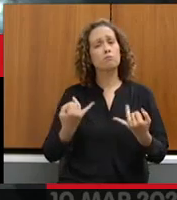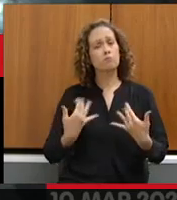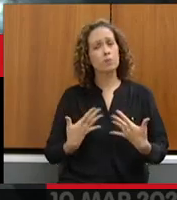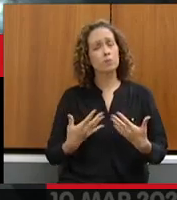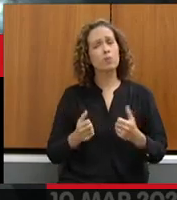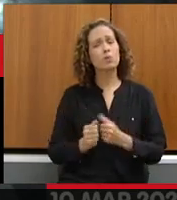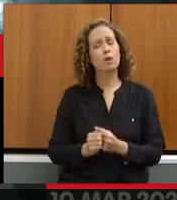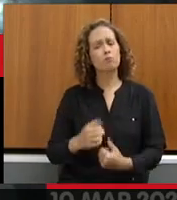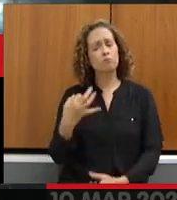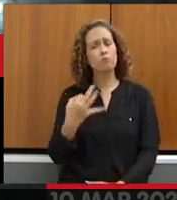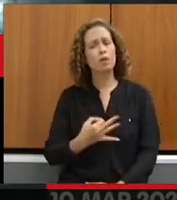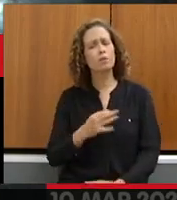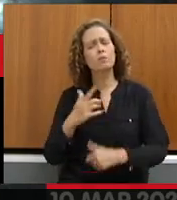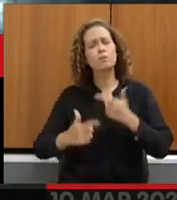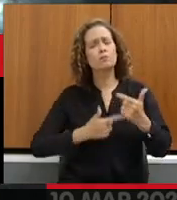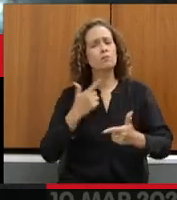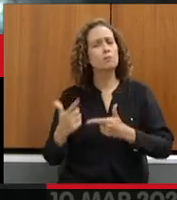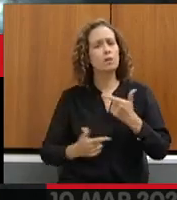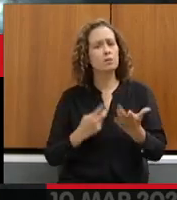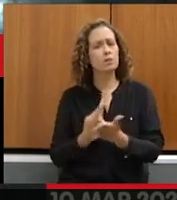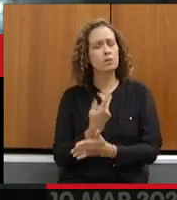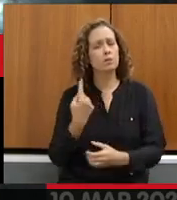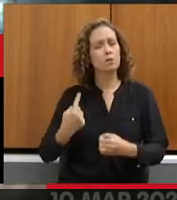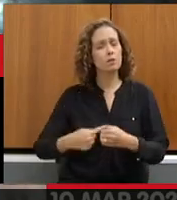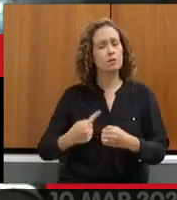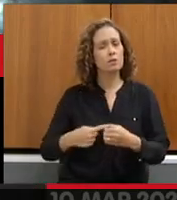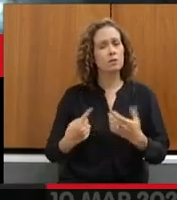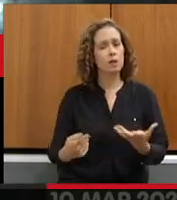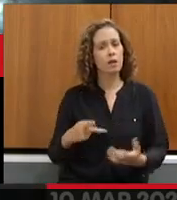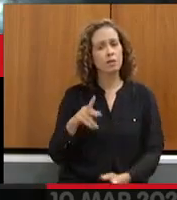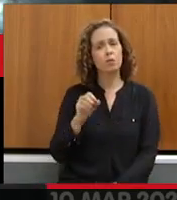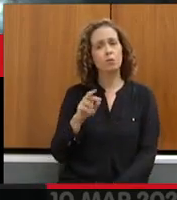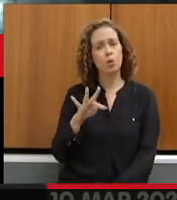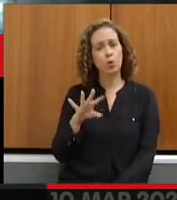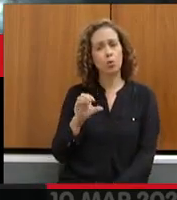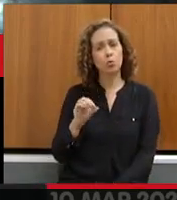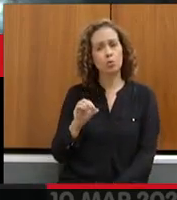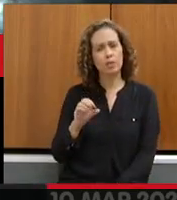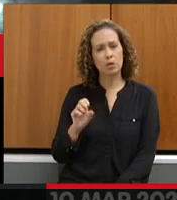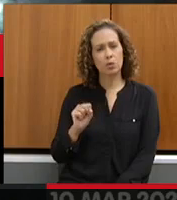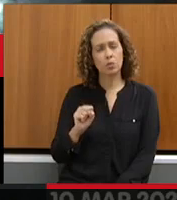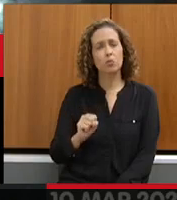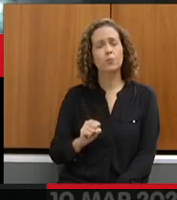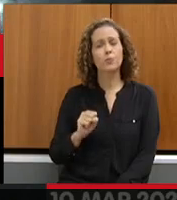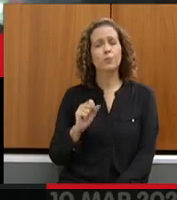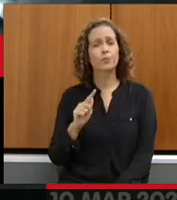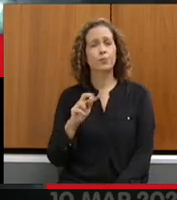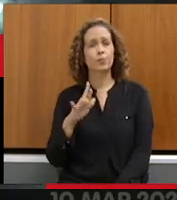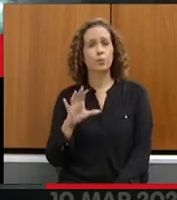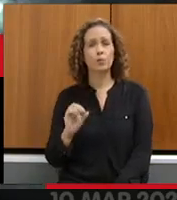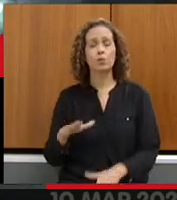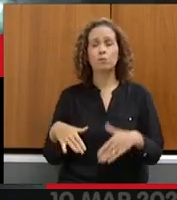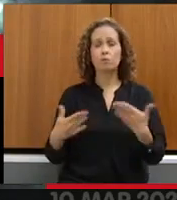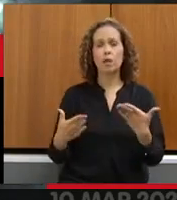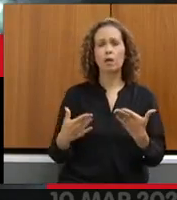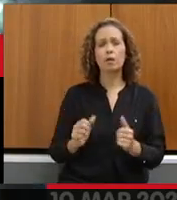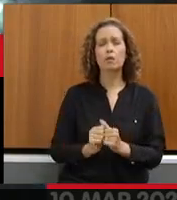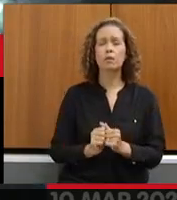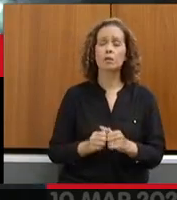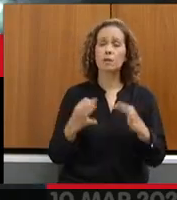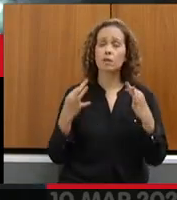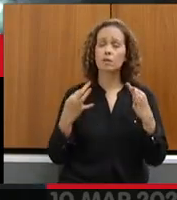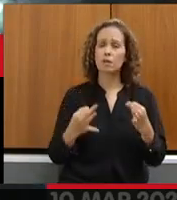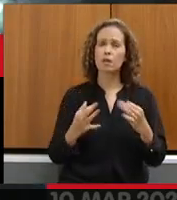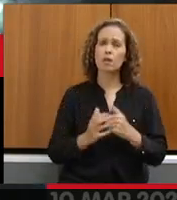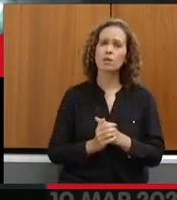todo o trabalho que foi realizado na cidade EA cidade de entrega resultados excelentes considerando-se o